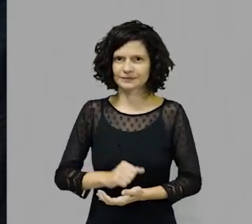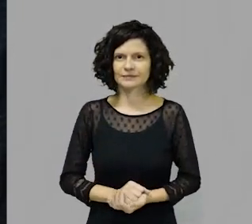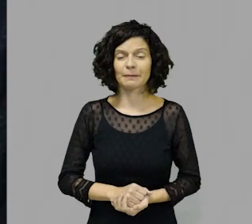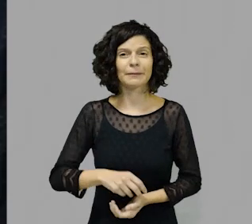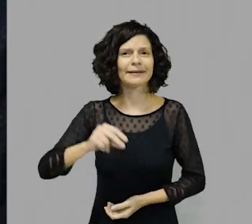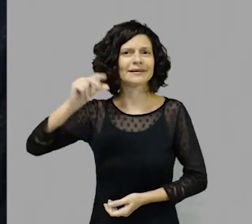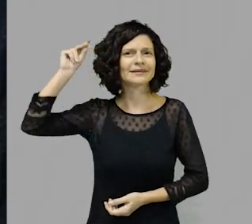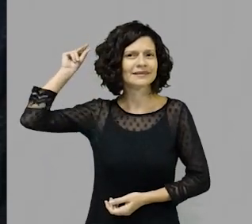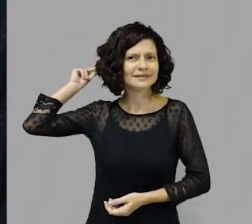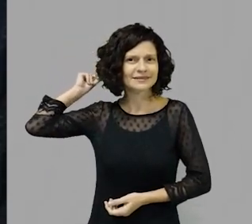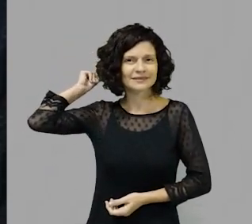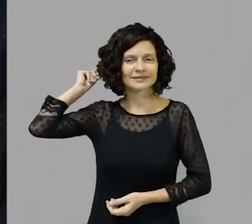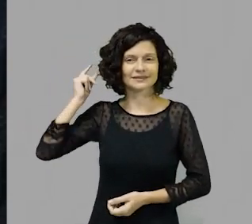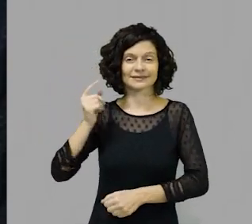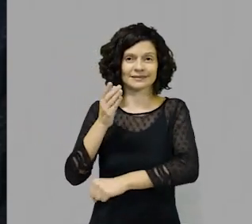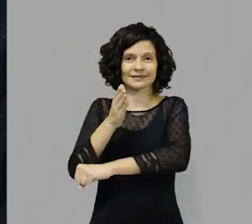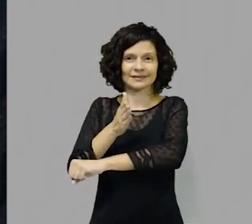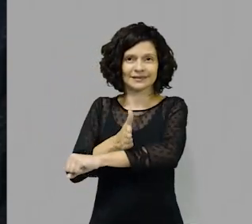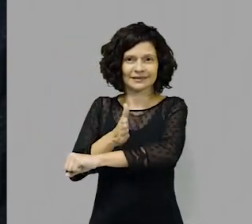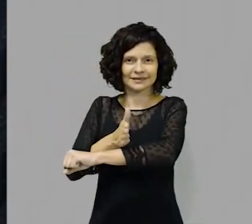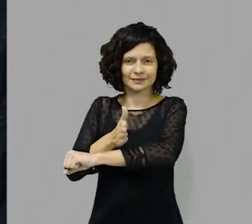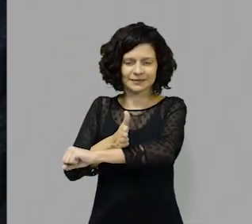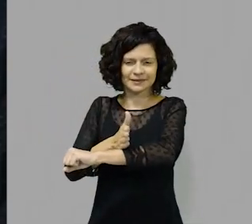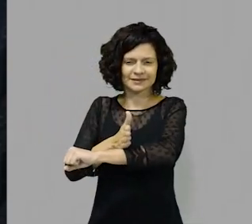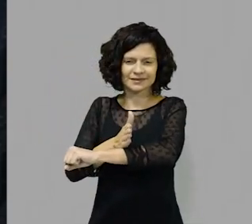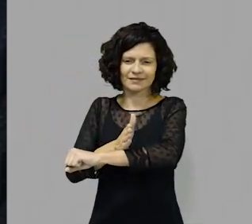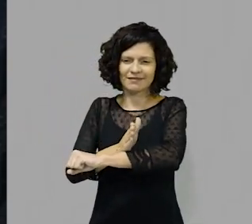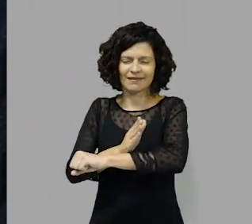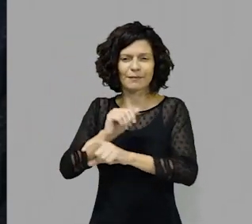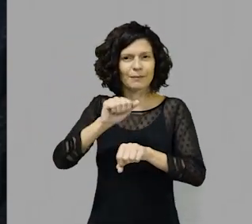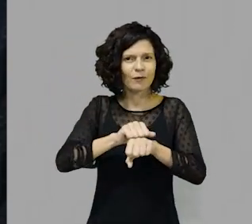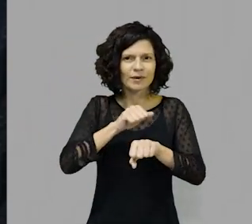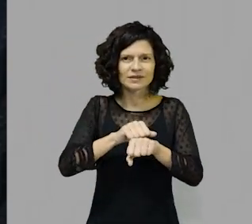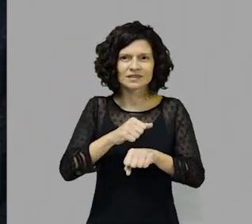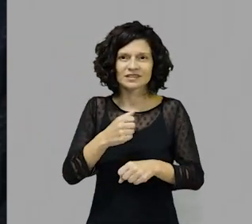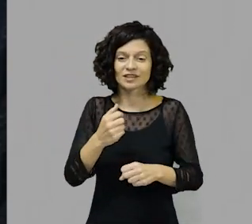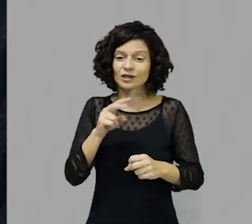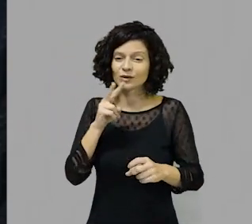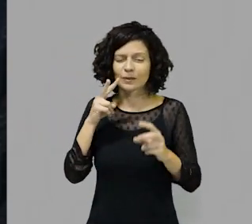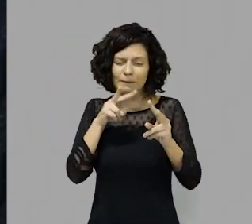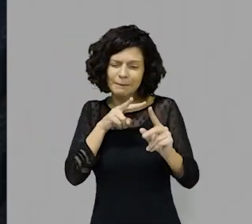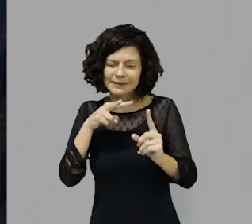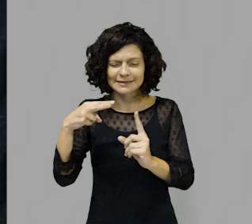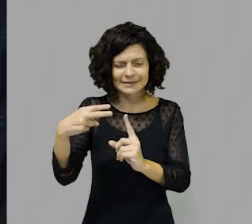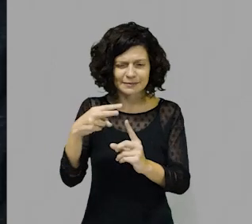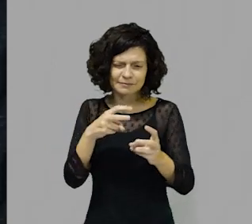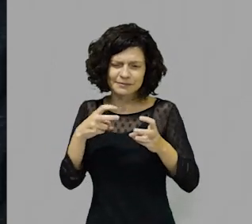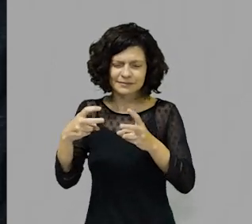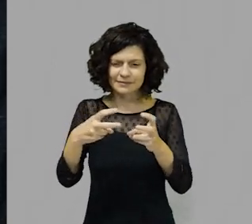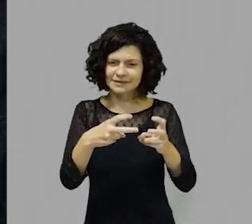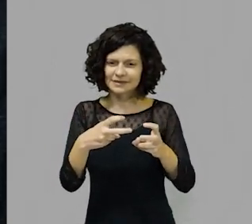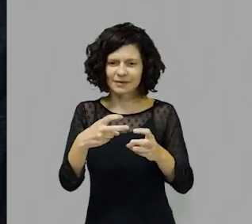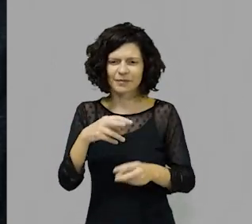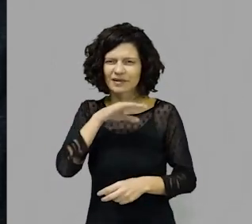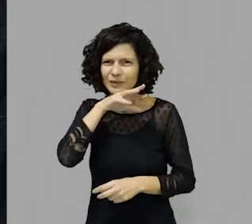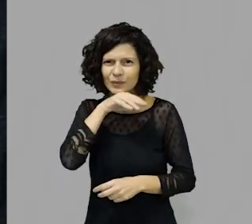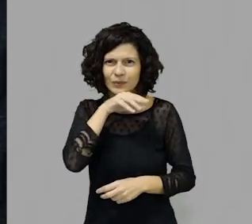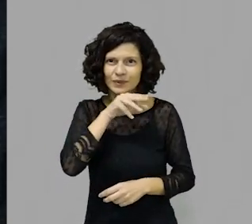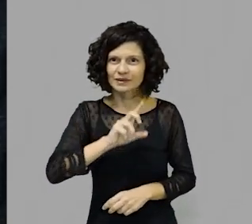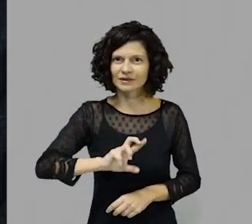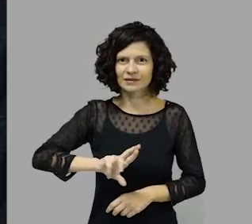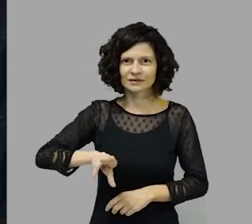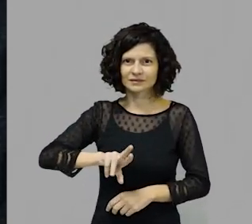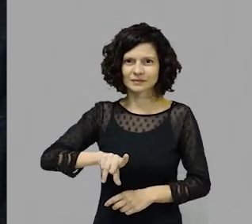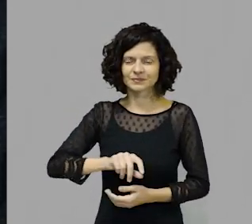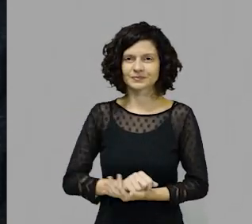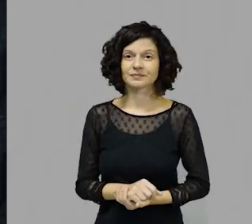ruim assim, do ponto de vista do imaginário coletivo medieval. Porque tinha-se a ideia, né, a religião transmitia essa ideia,